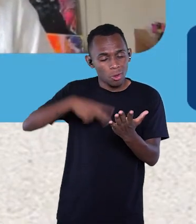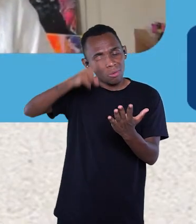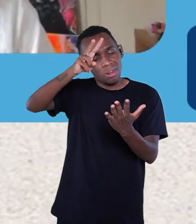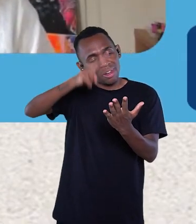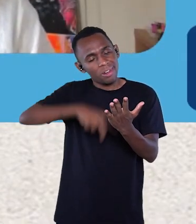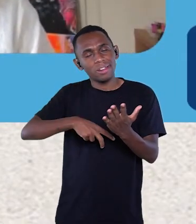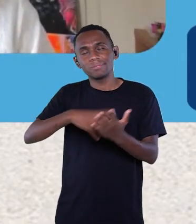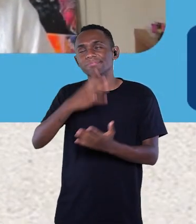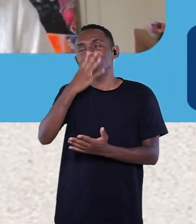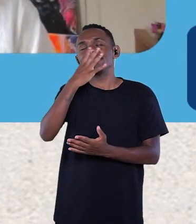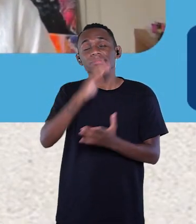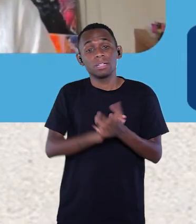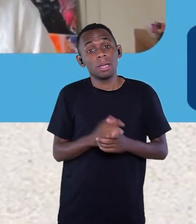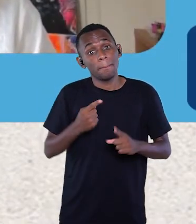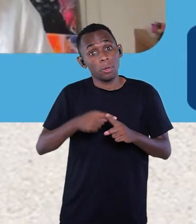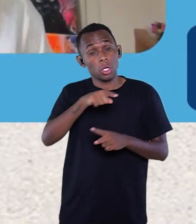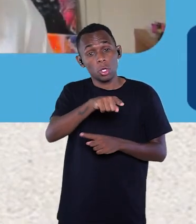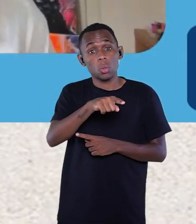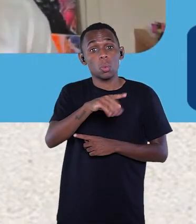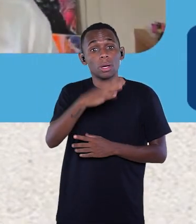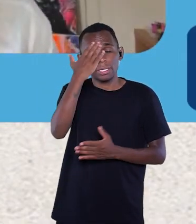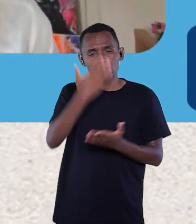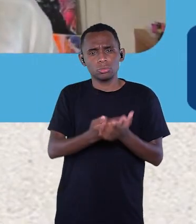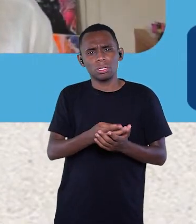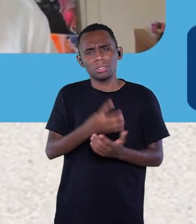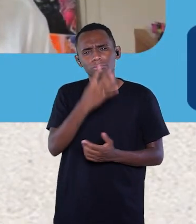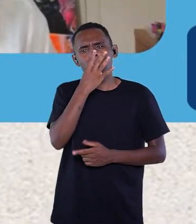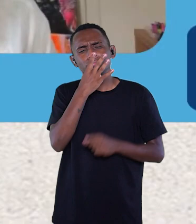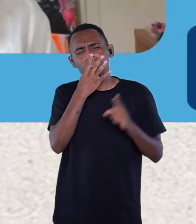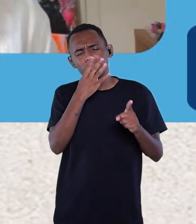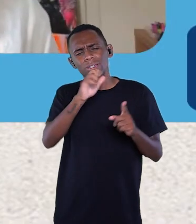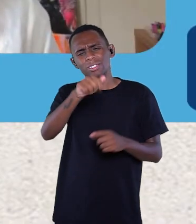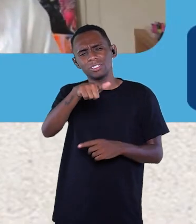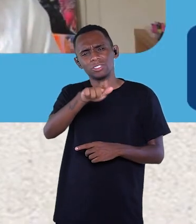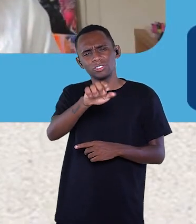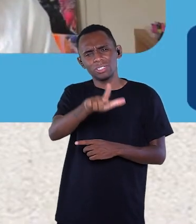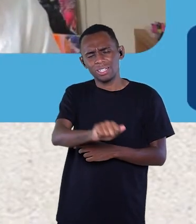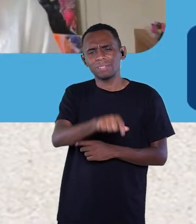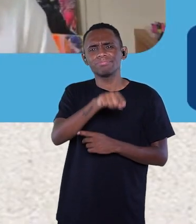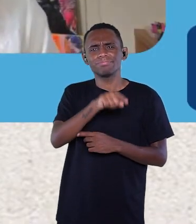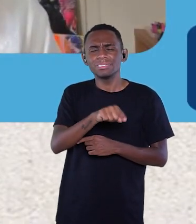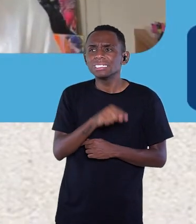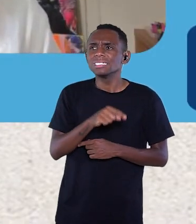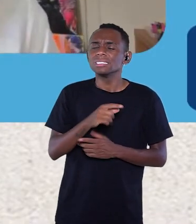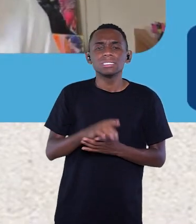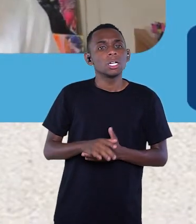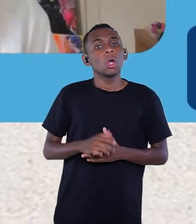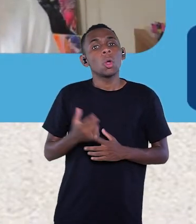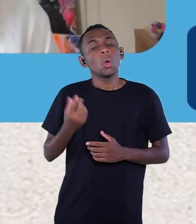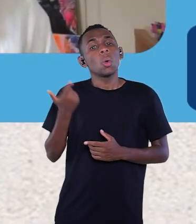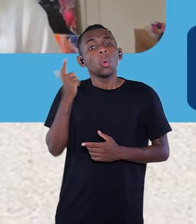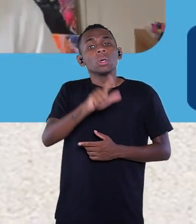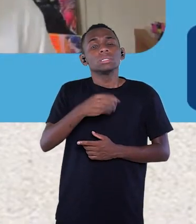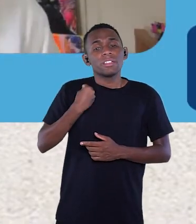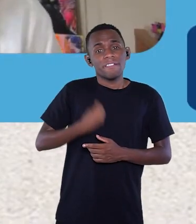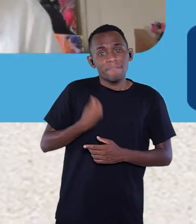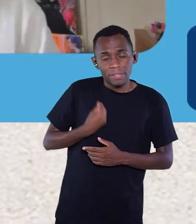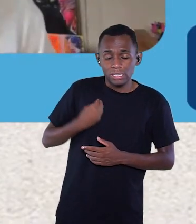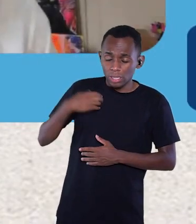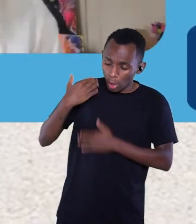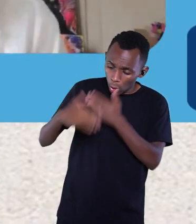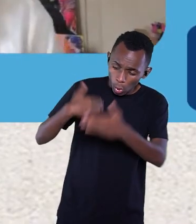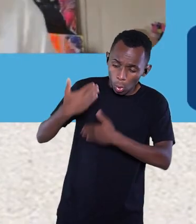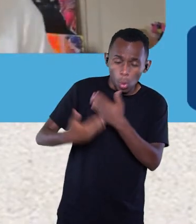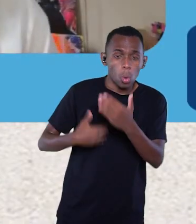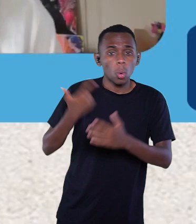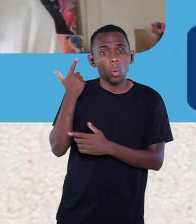inclusive, que é uma figura que foi... Assim, eu fico muito impressionada da Ângela Rorô ter conseguido sobreviver ao massacre